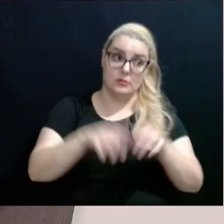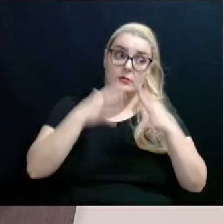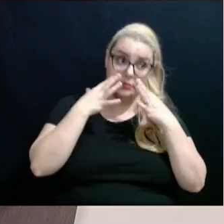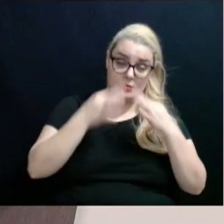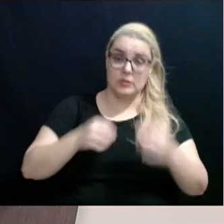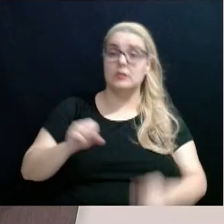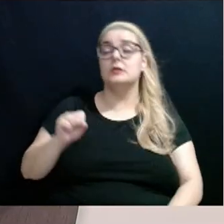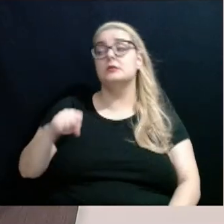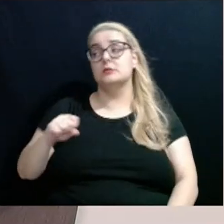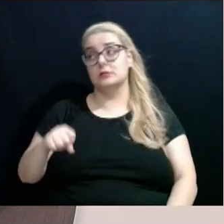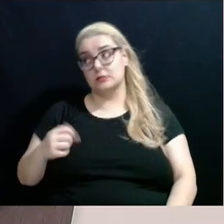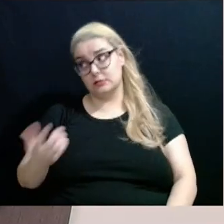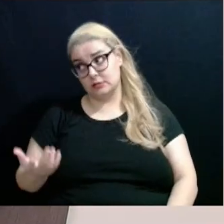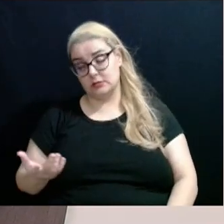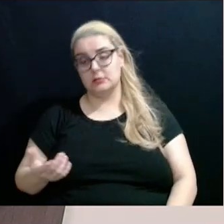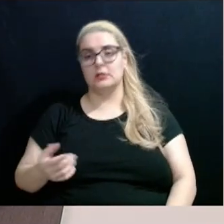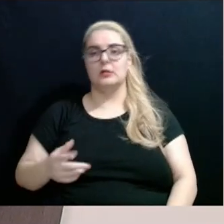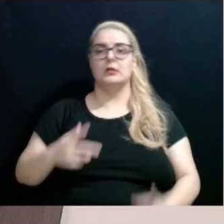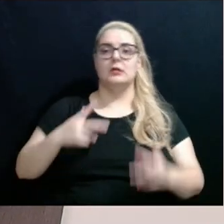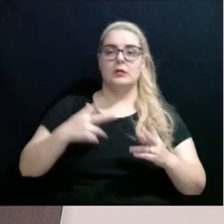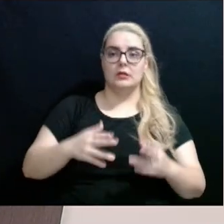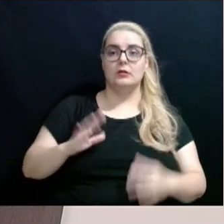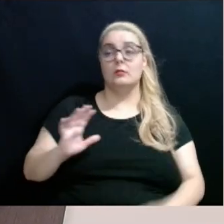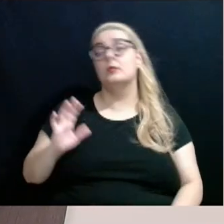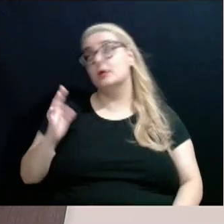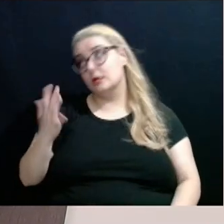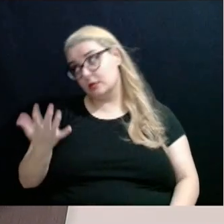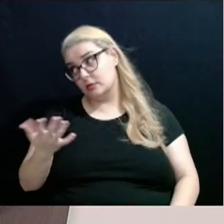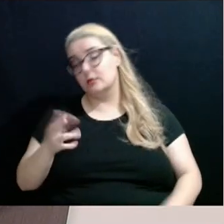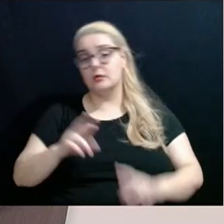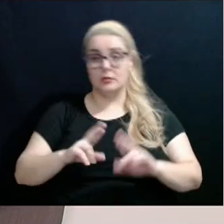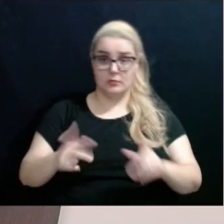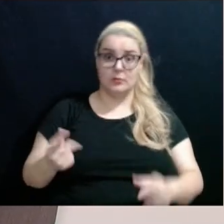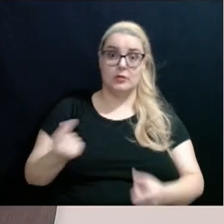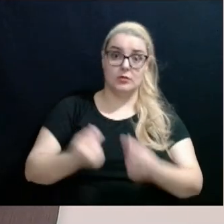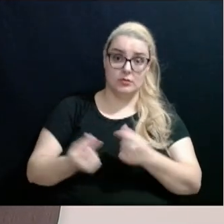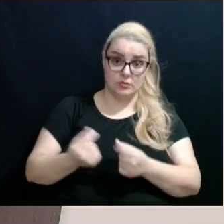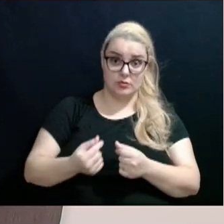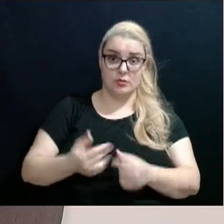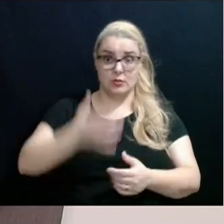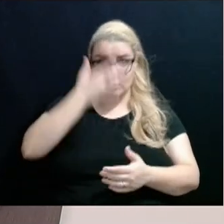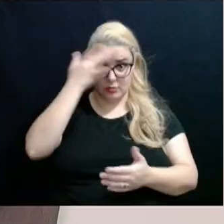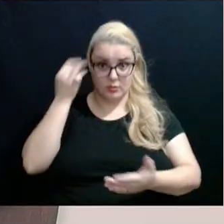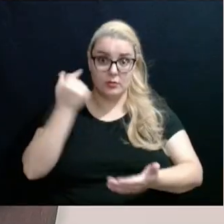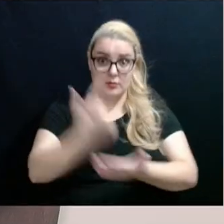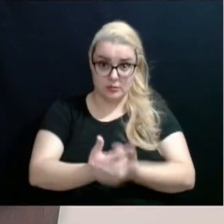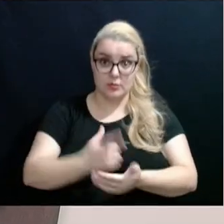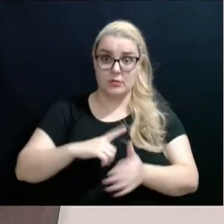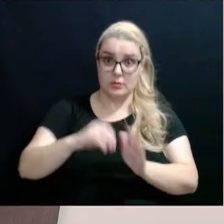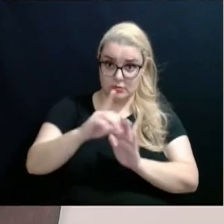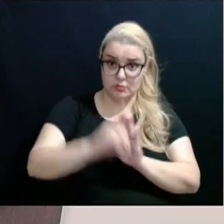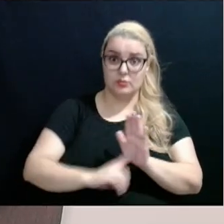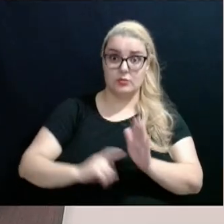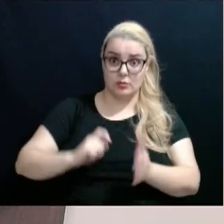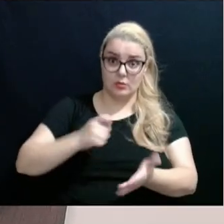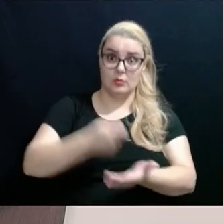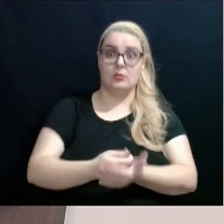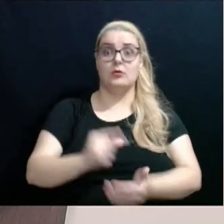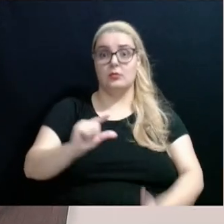Isso. E no caso, acontecendo uma divergência de preço, o consumidor tem o direito de pagar o menor